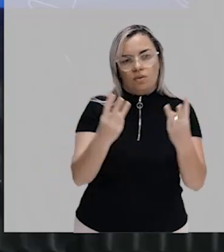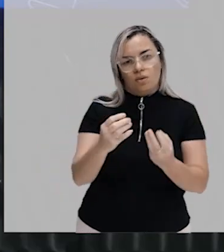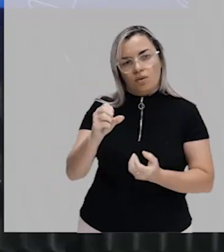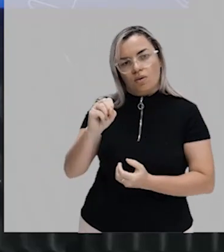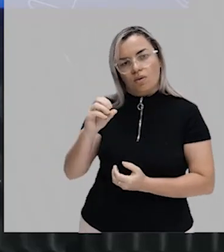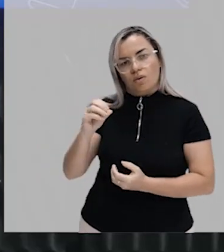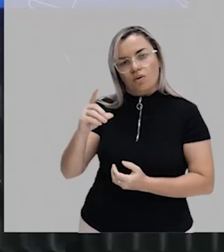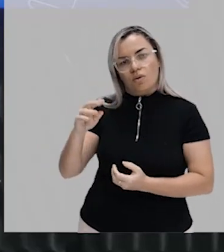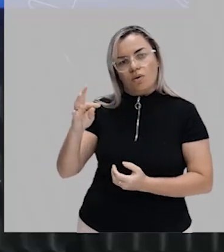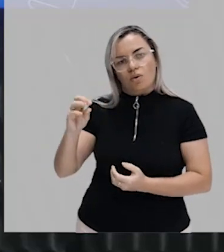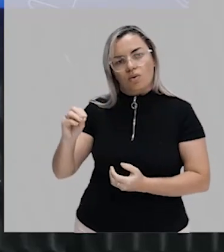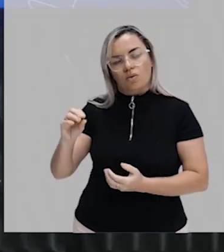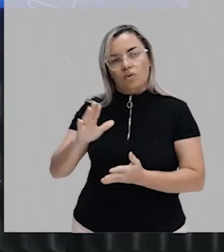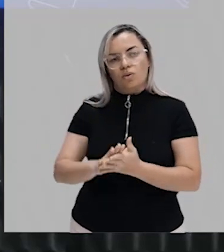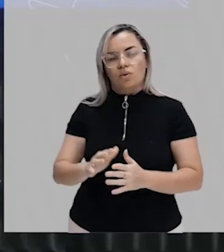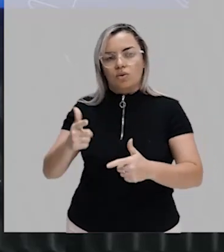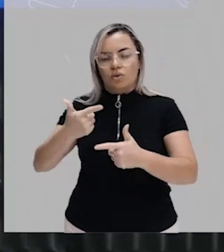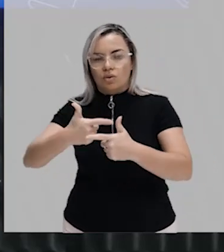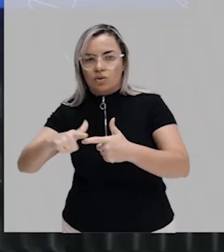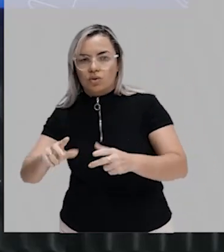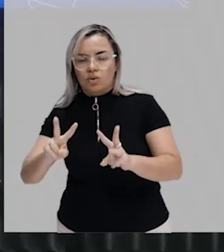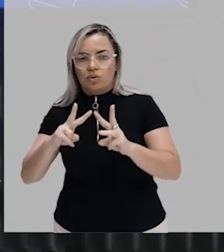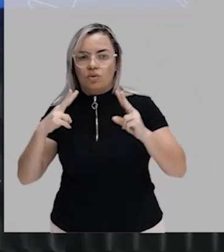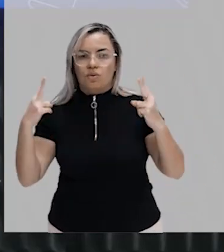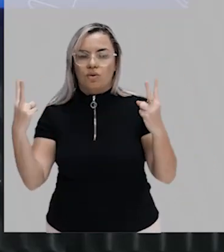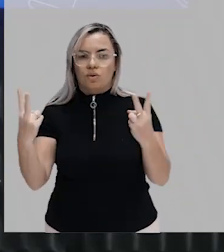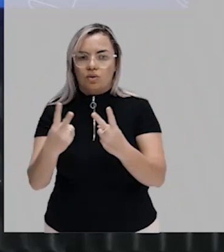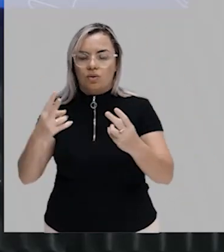soluto dividido pelo volume da